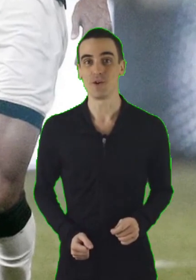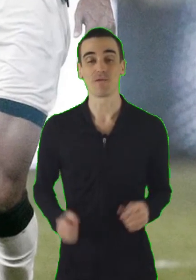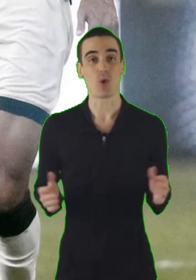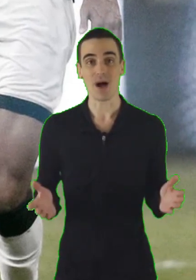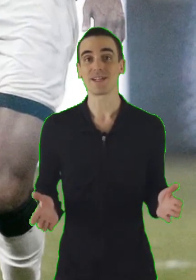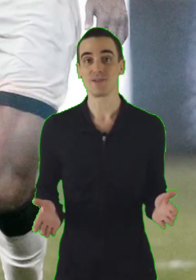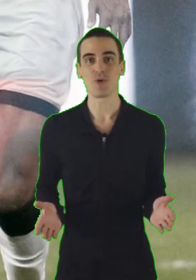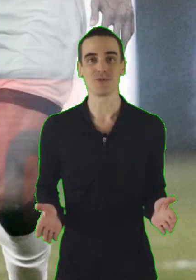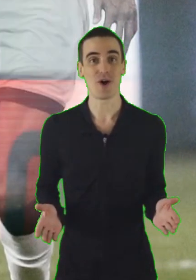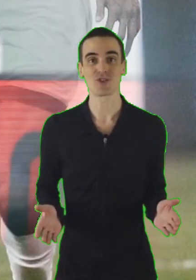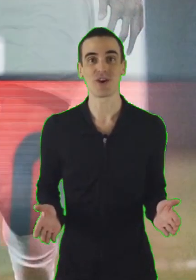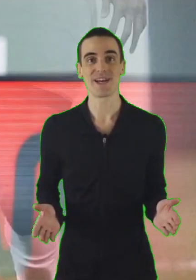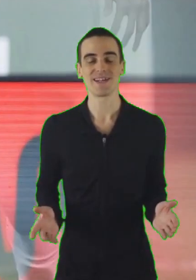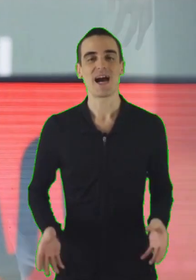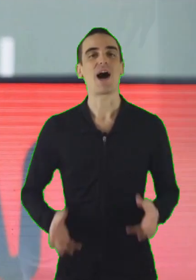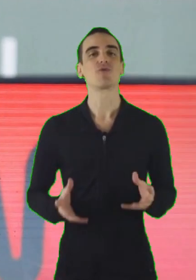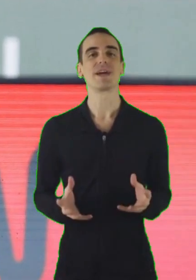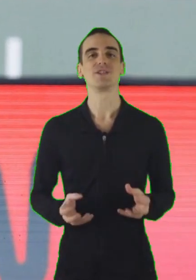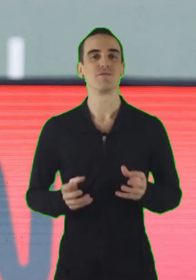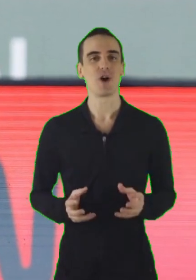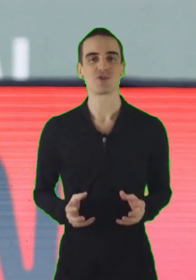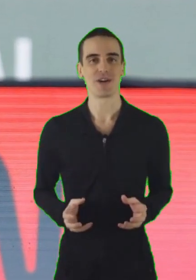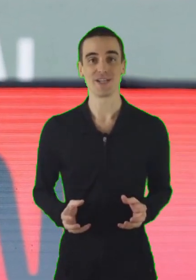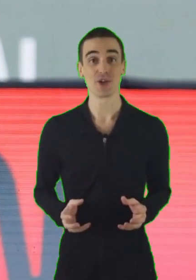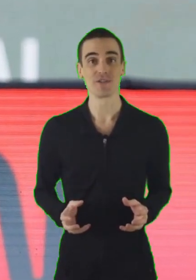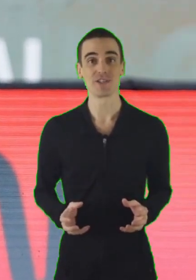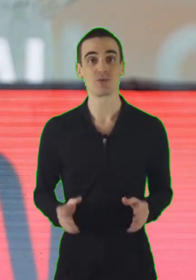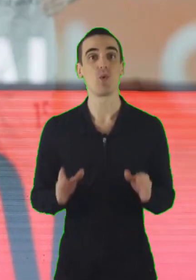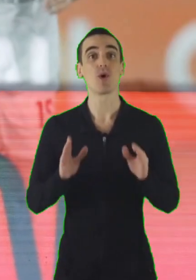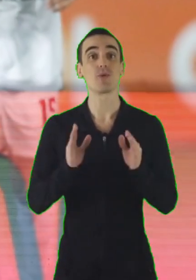do Glorioso ou não? Deixe sua opinião nos comentários.